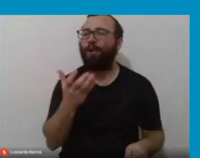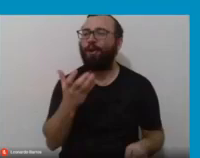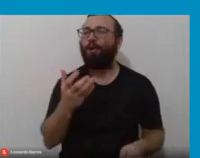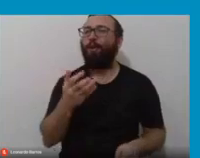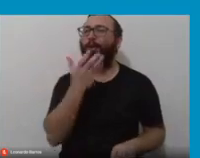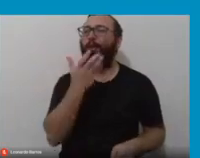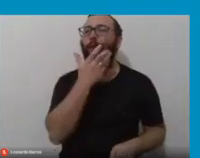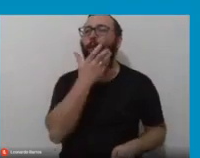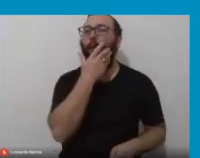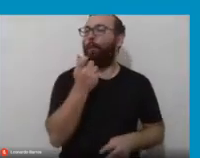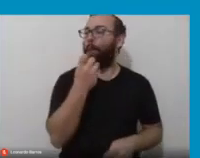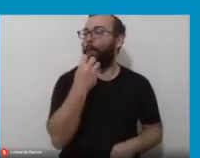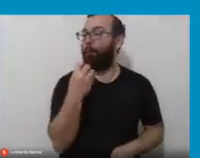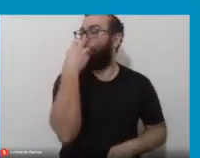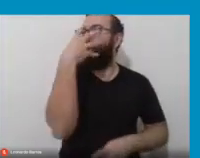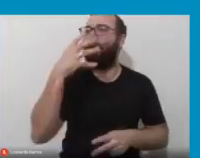Paulo?